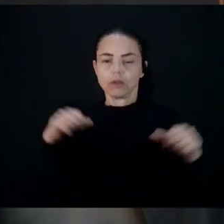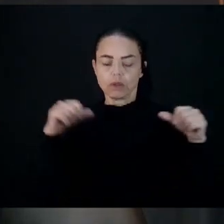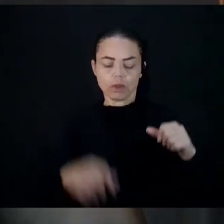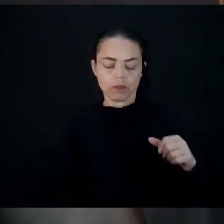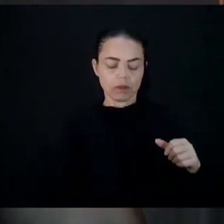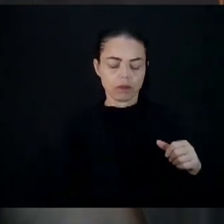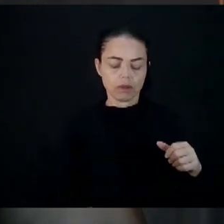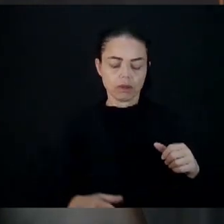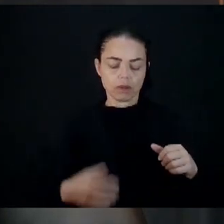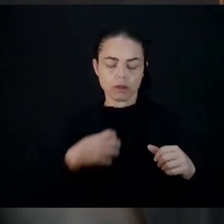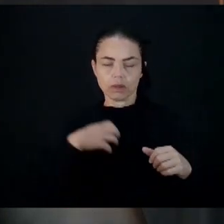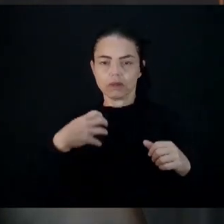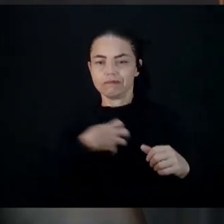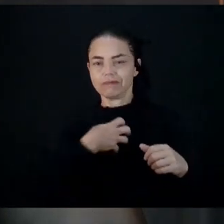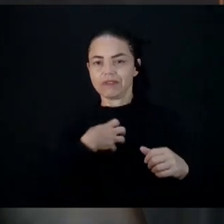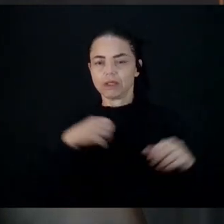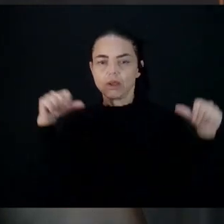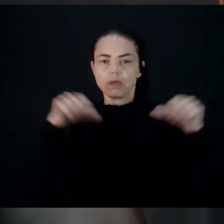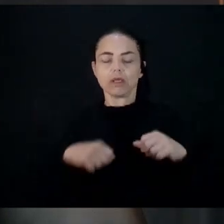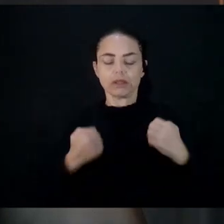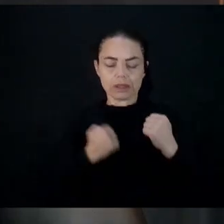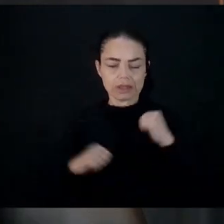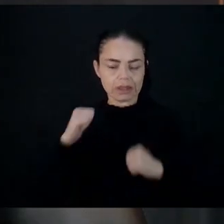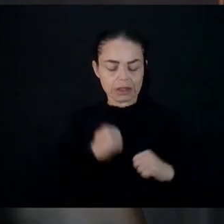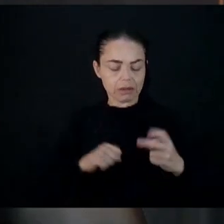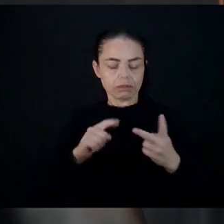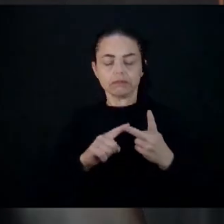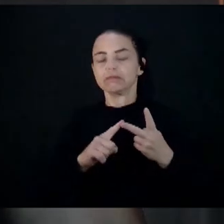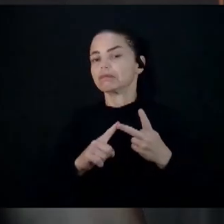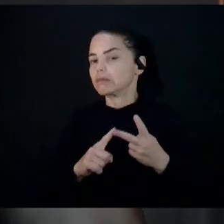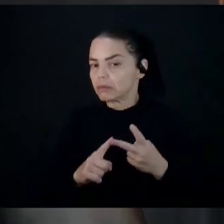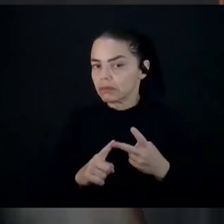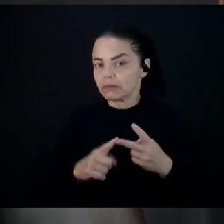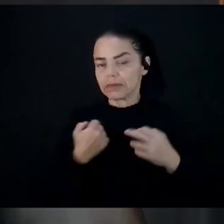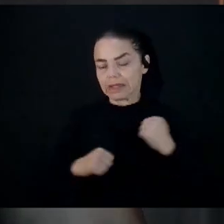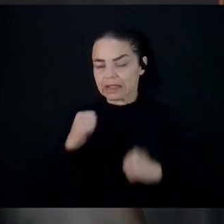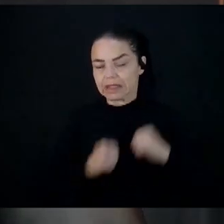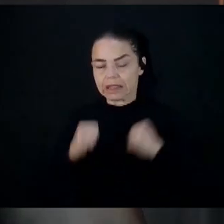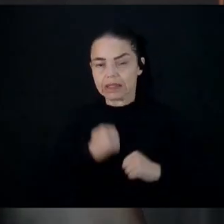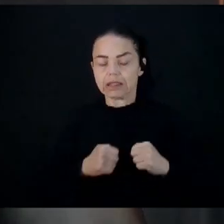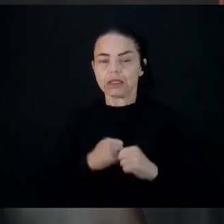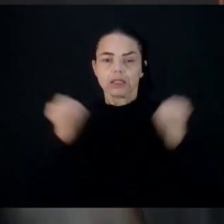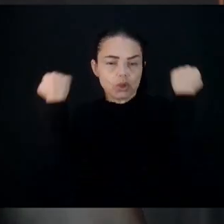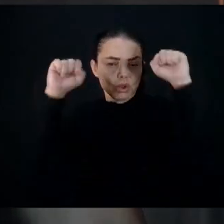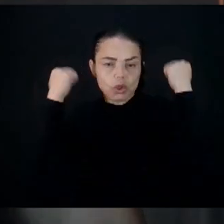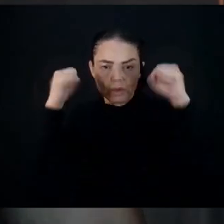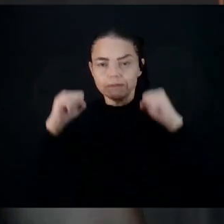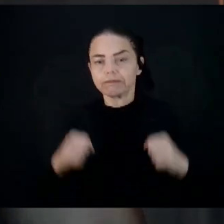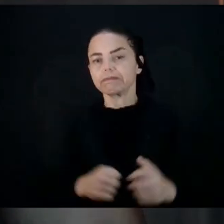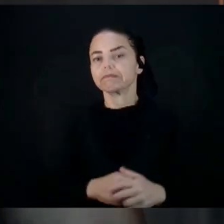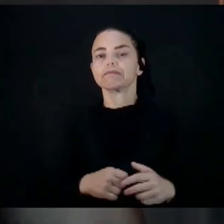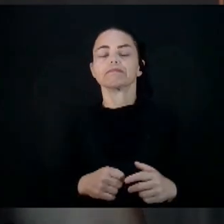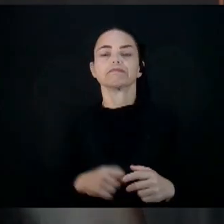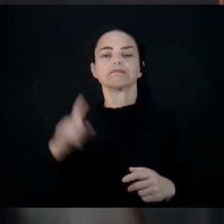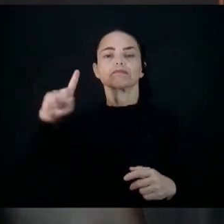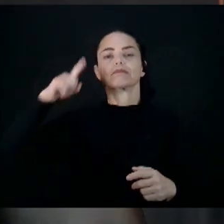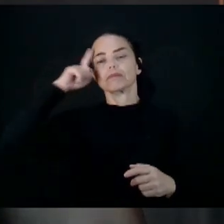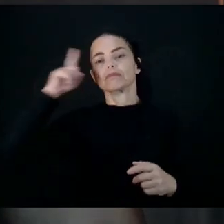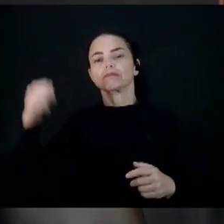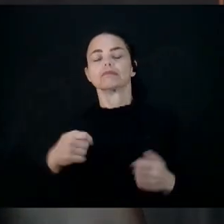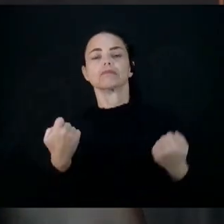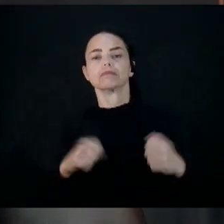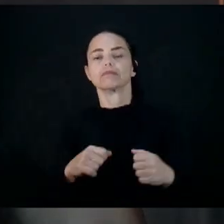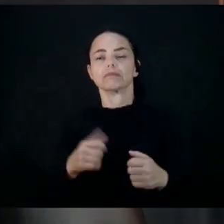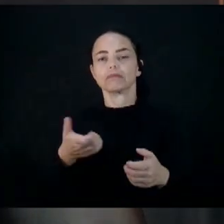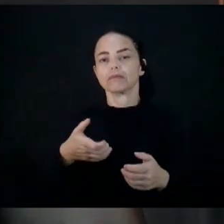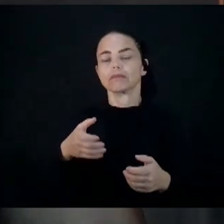sentir piora da ansiedade, piora, né, dessa agressividade, e no dia seguinte a pessoa precisa beber talvez até